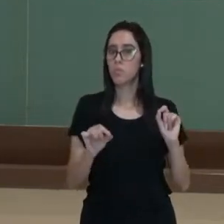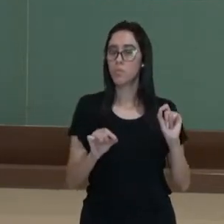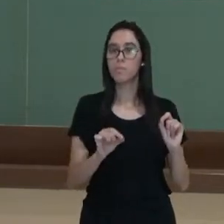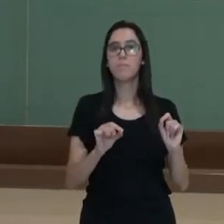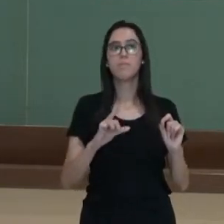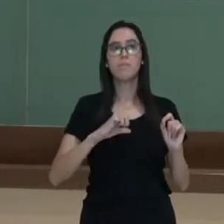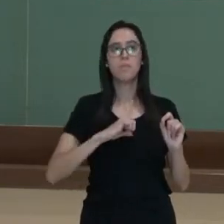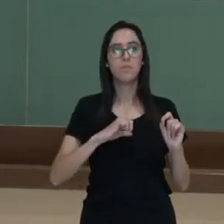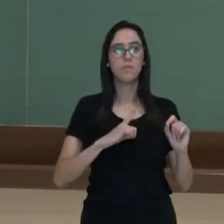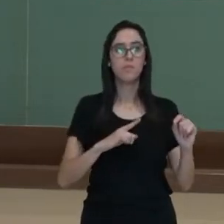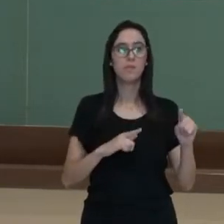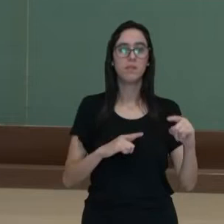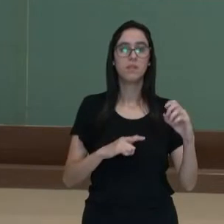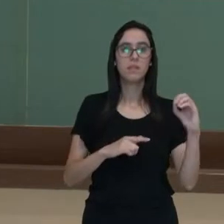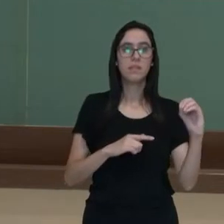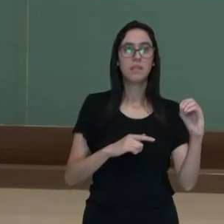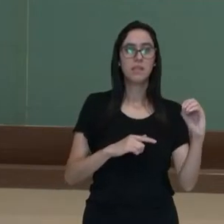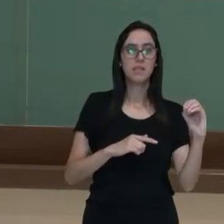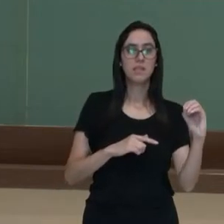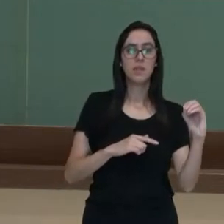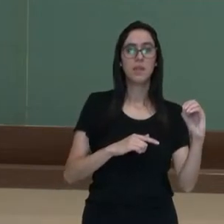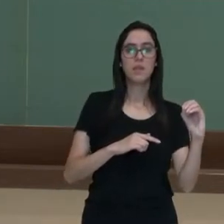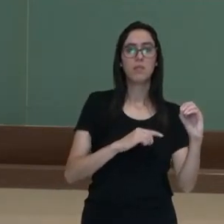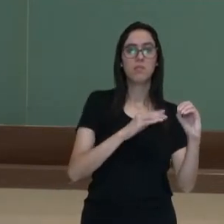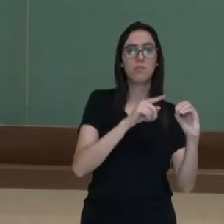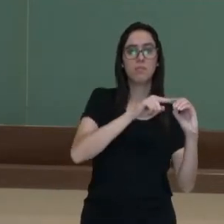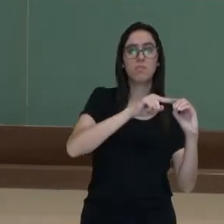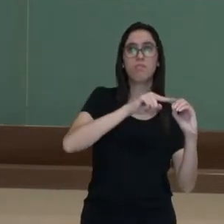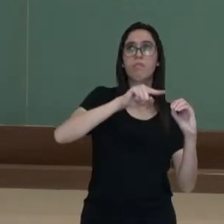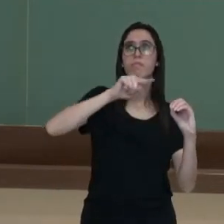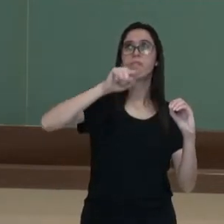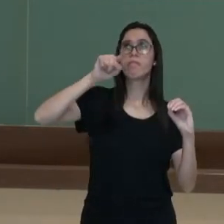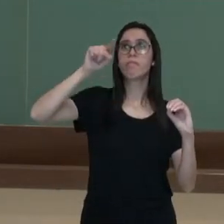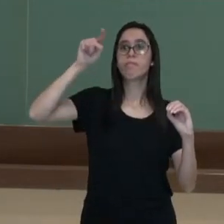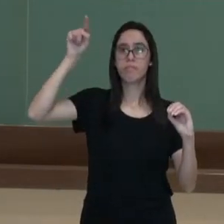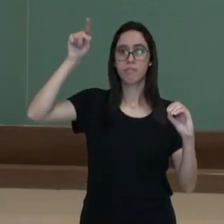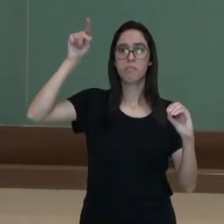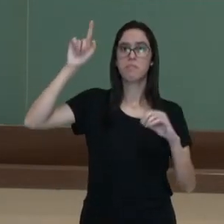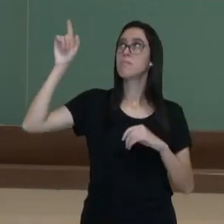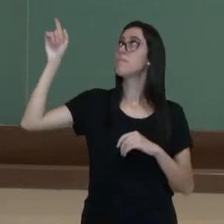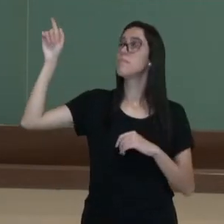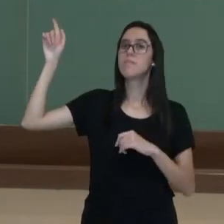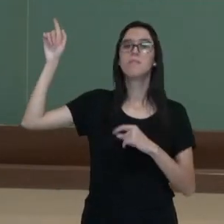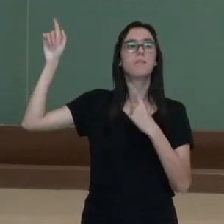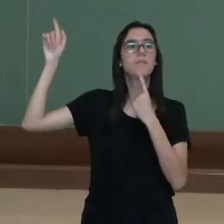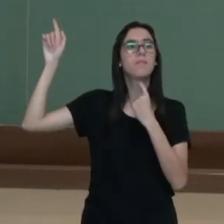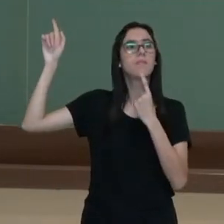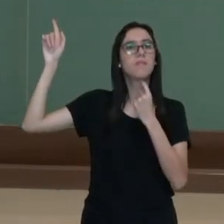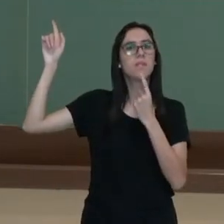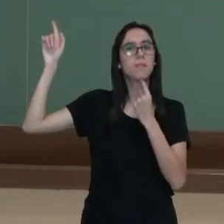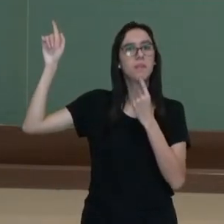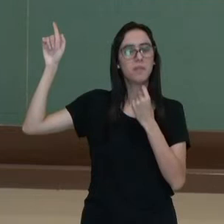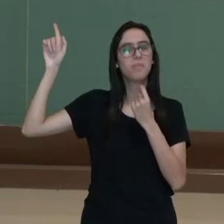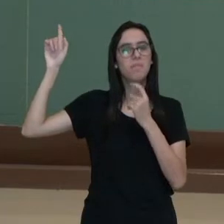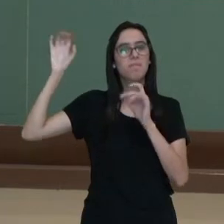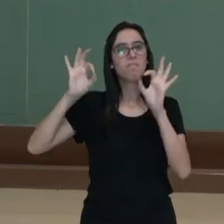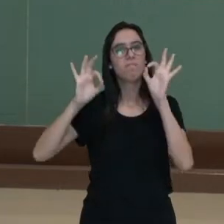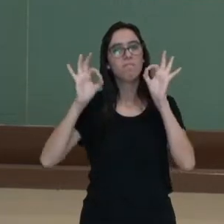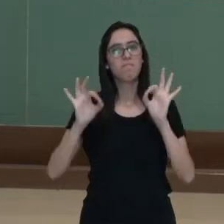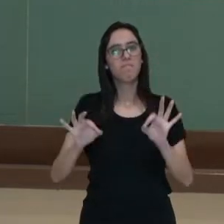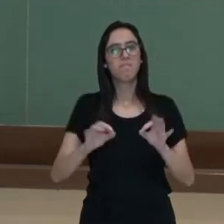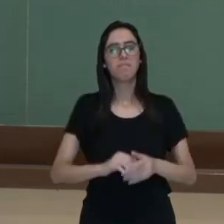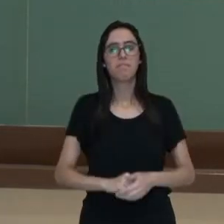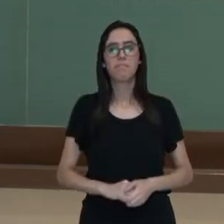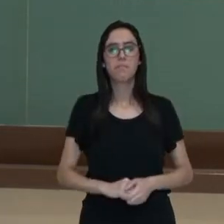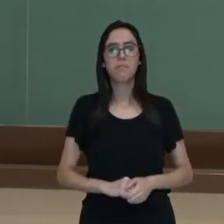ponta seca do compasso aqui, abertura até essa extremidade, que dá certo o lado maior daquele